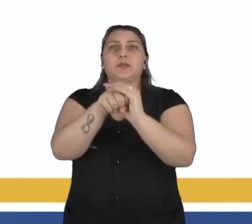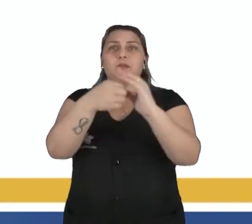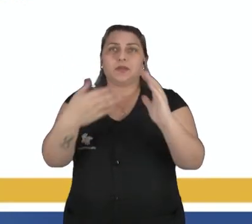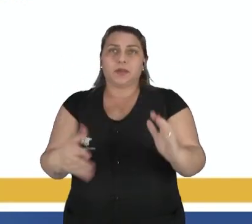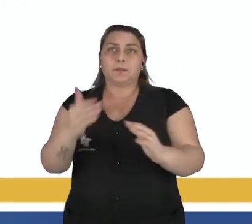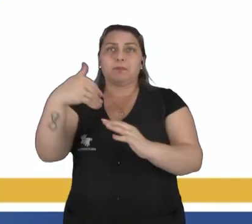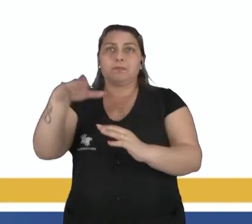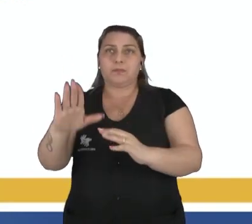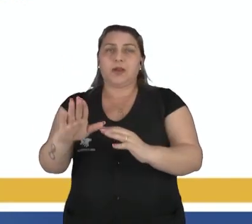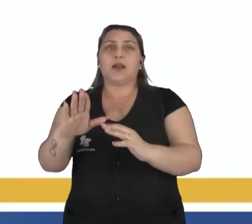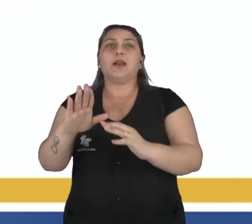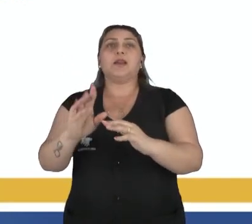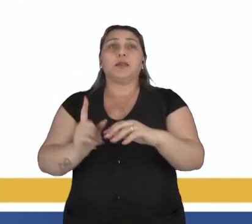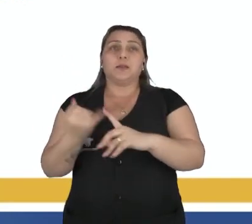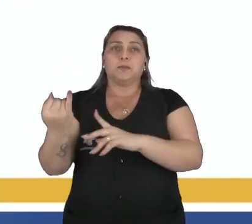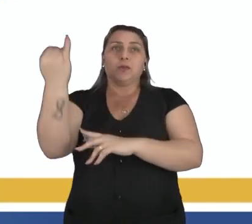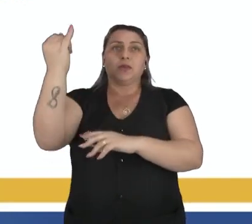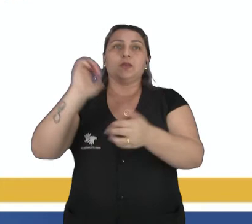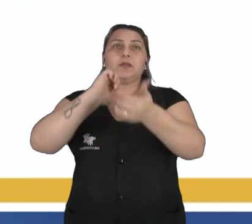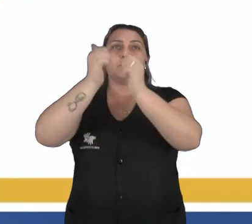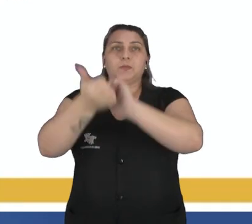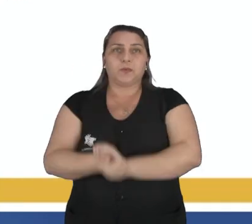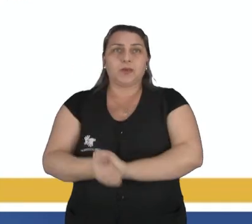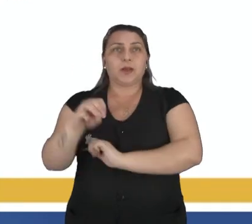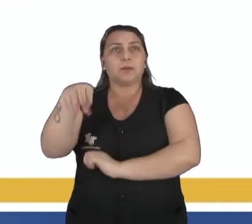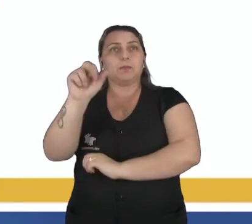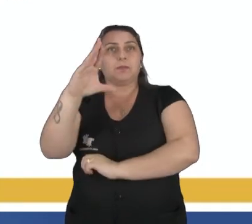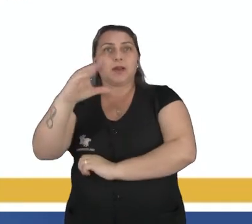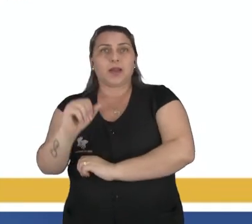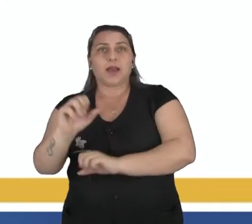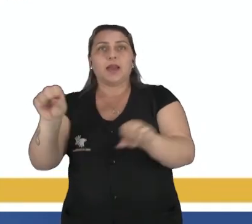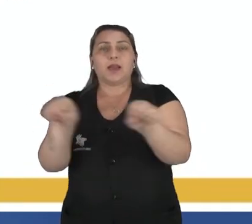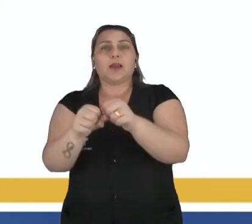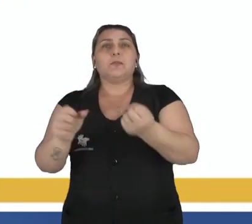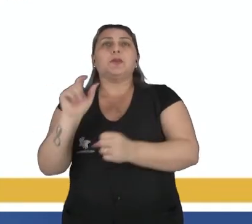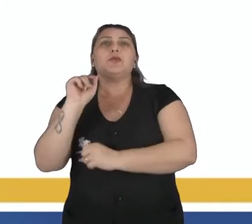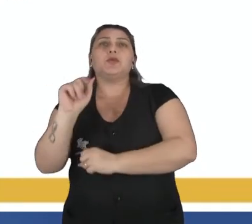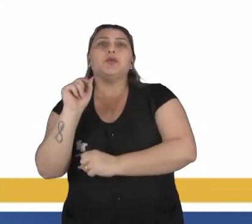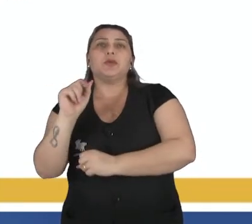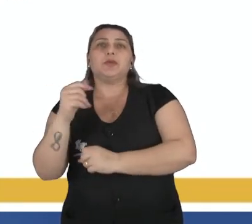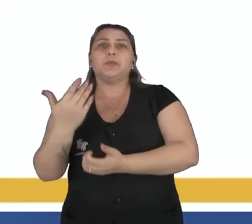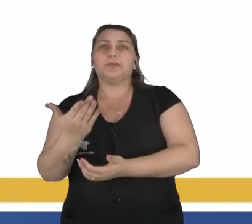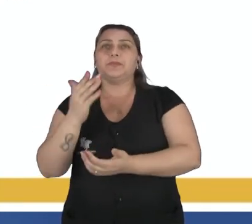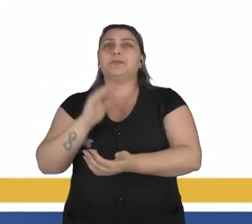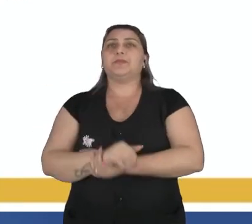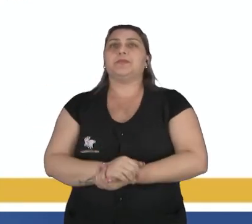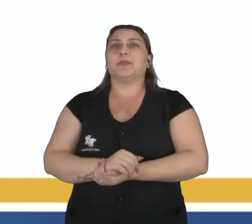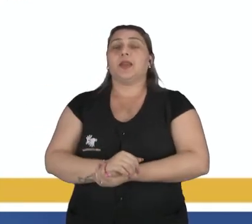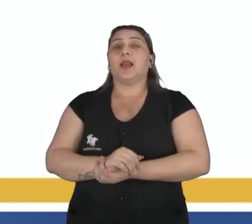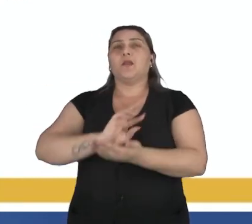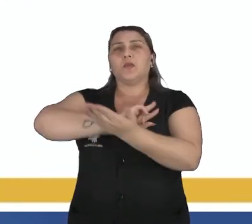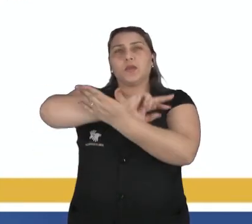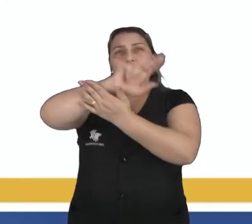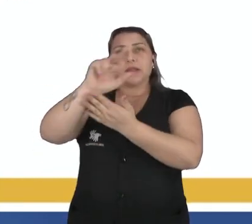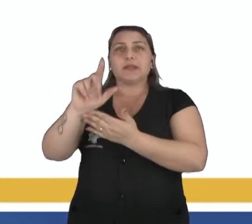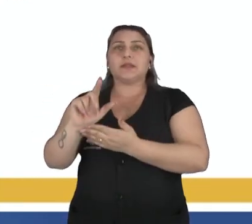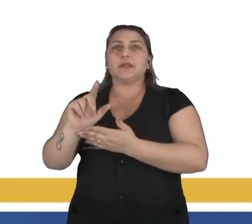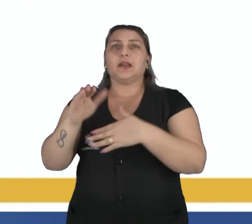Uma das características mais destacadas nos esportes de marca é a quebra de, muitas